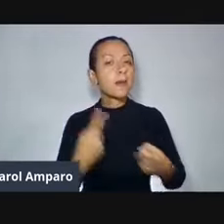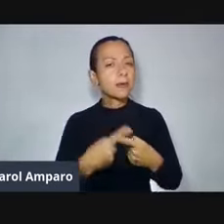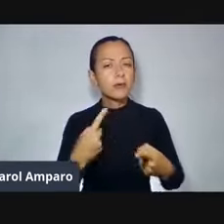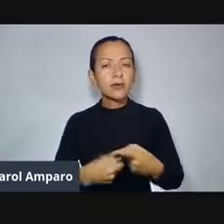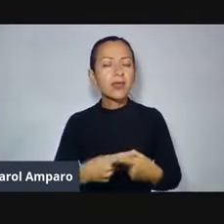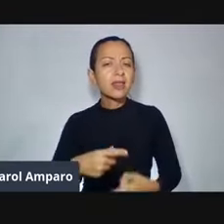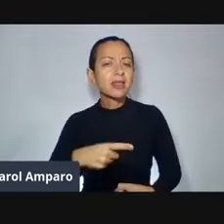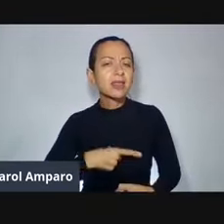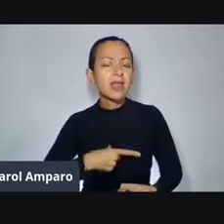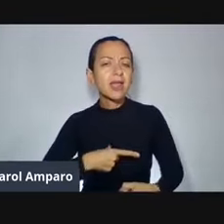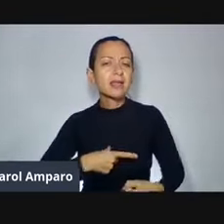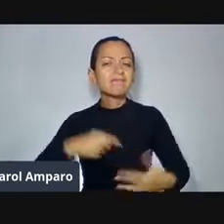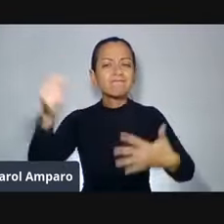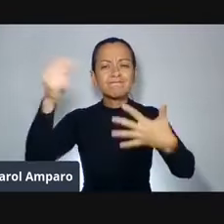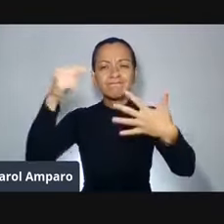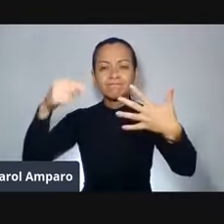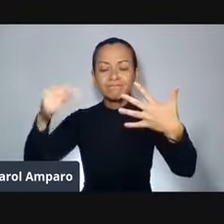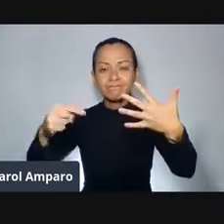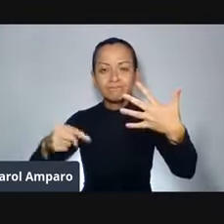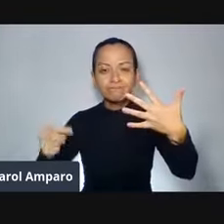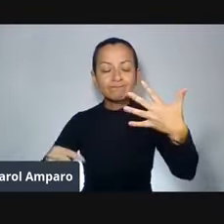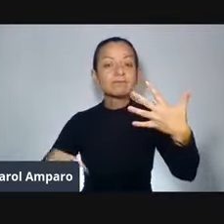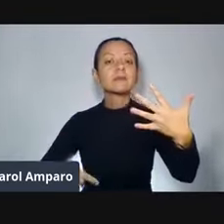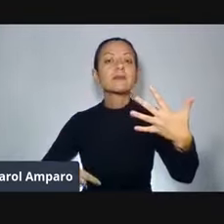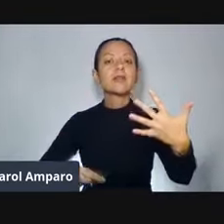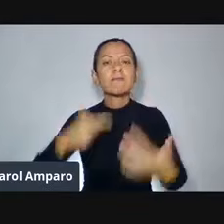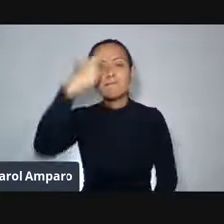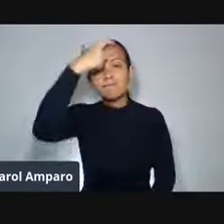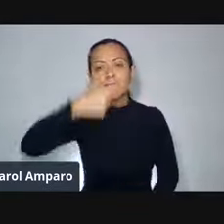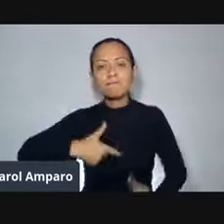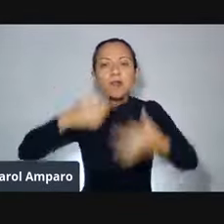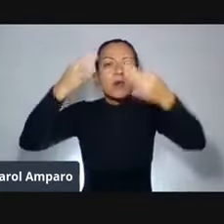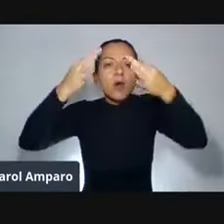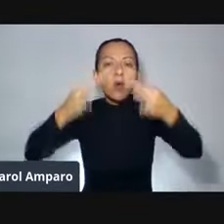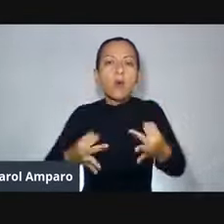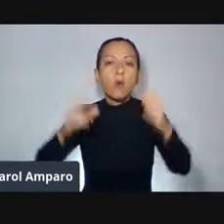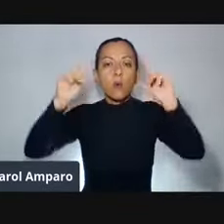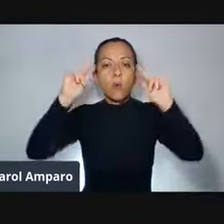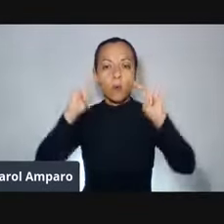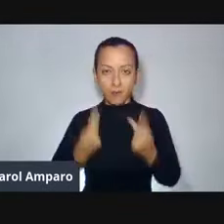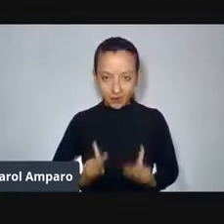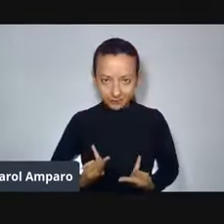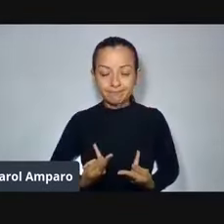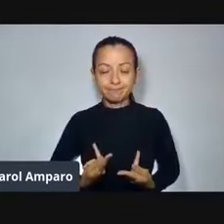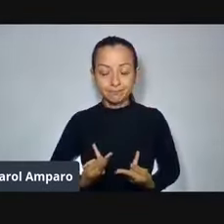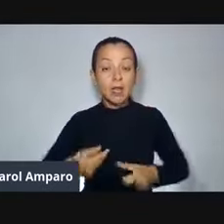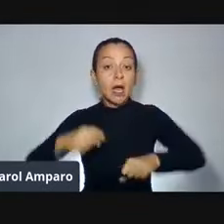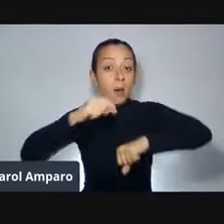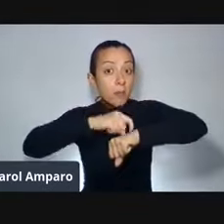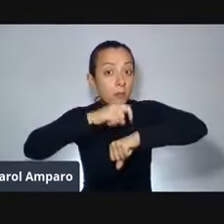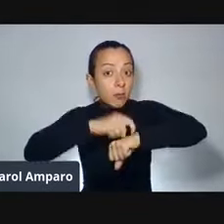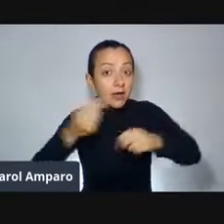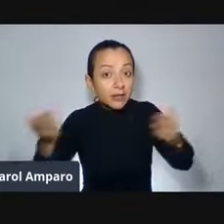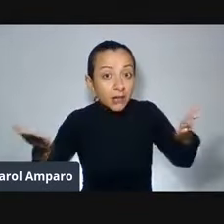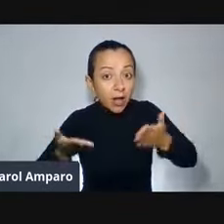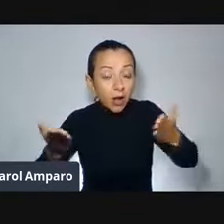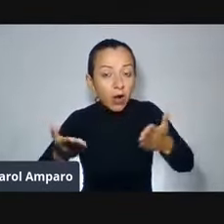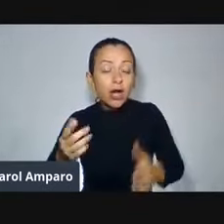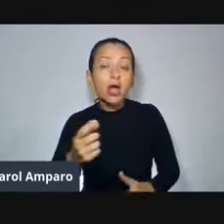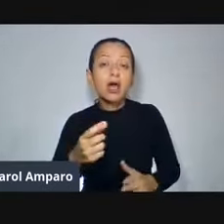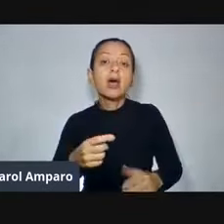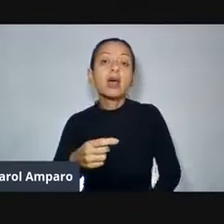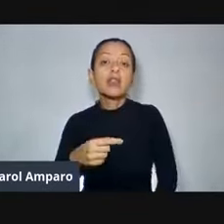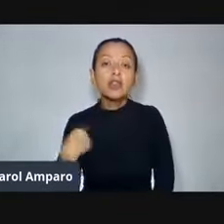é fundamental que, principalmente nesse momento que vivemos em isolamento social, estejamos